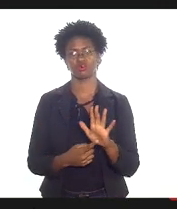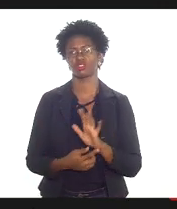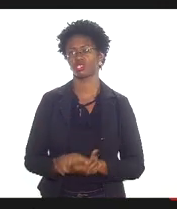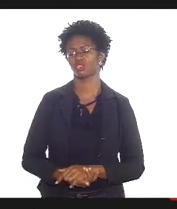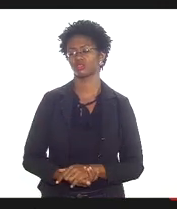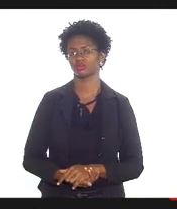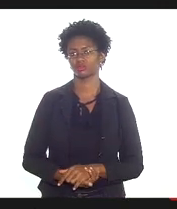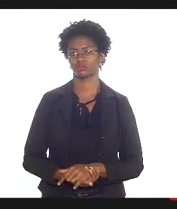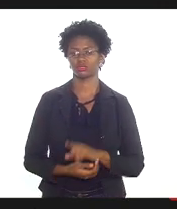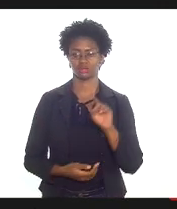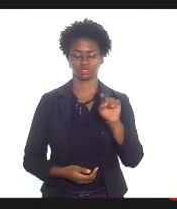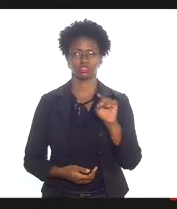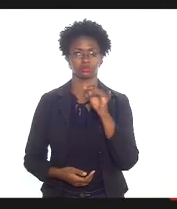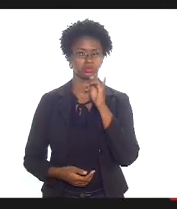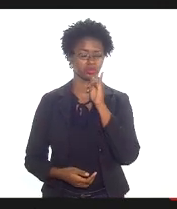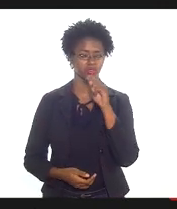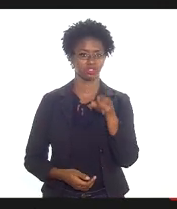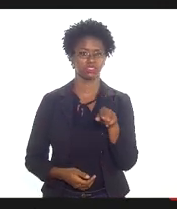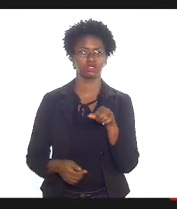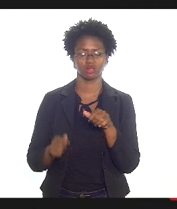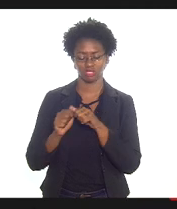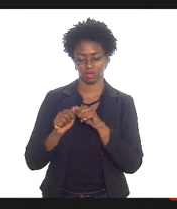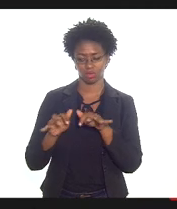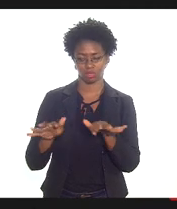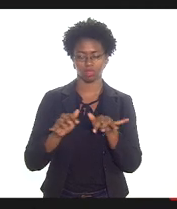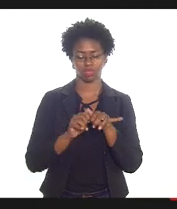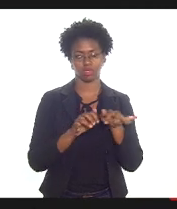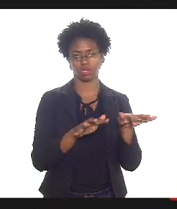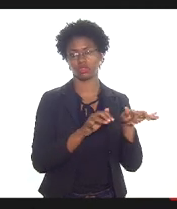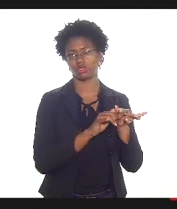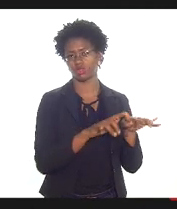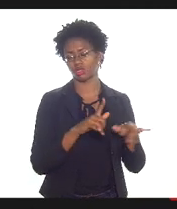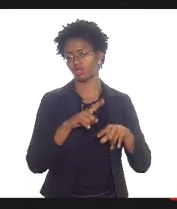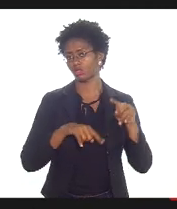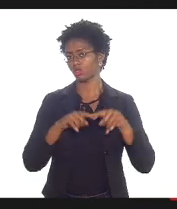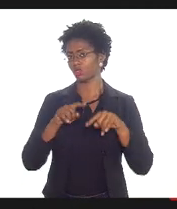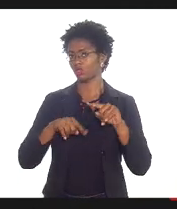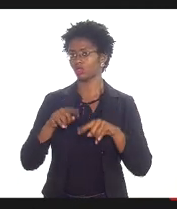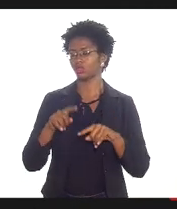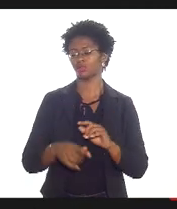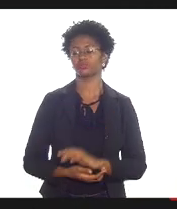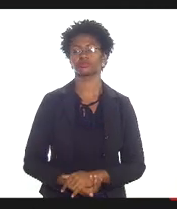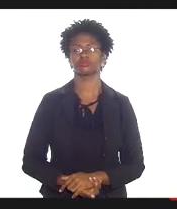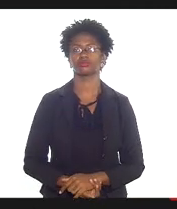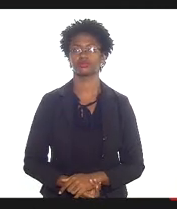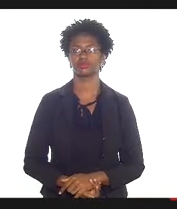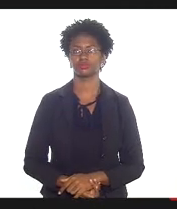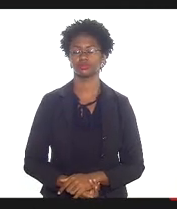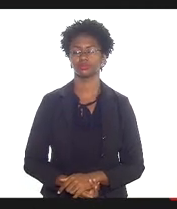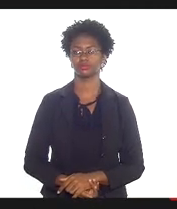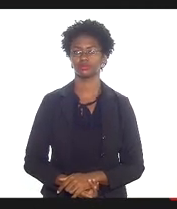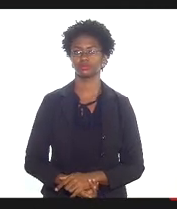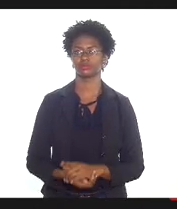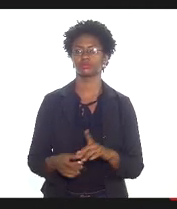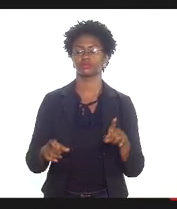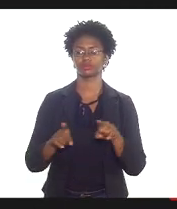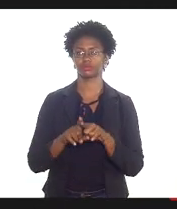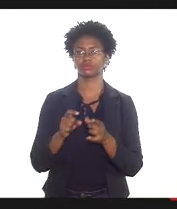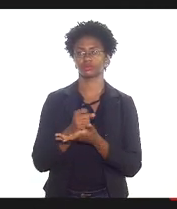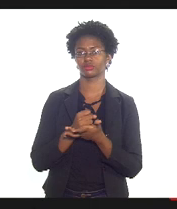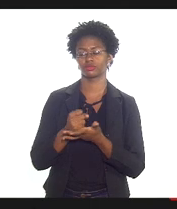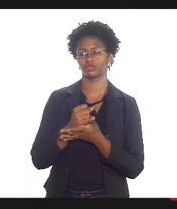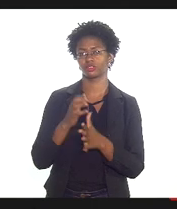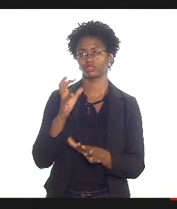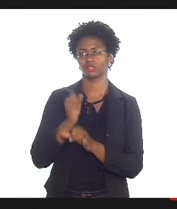Nesse caso aqui, para o compartilhamento das instalações e, portanto, para a base de cálculo